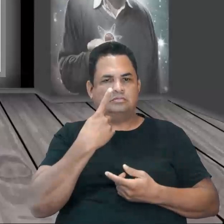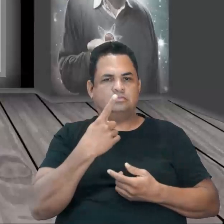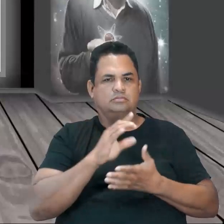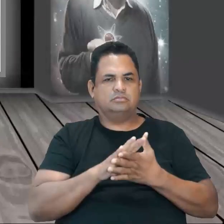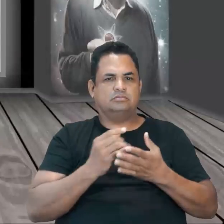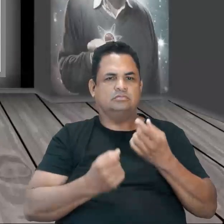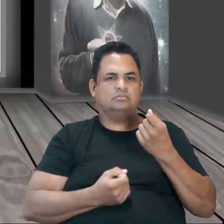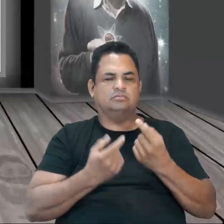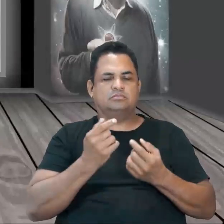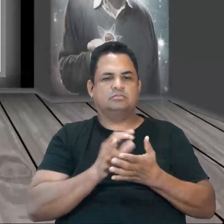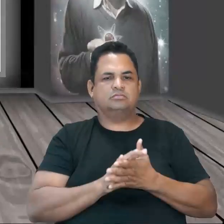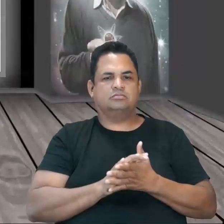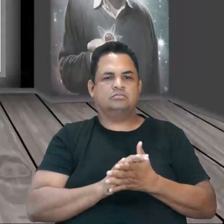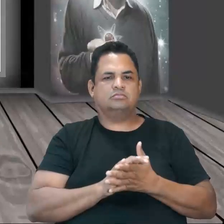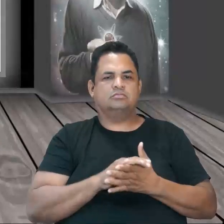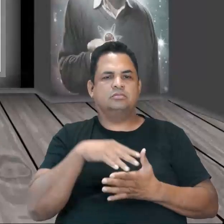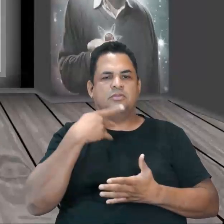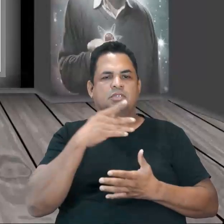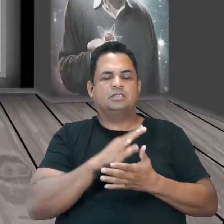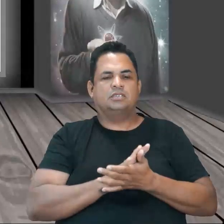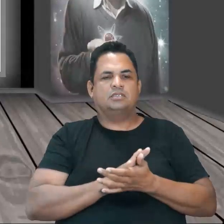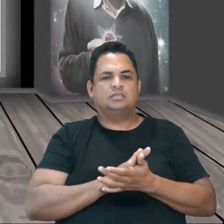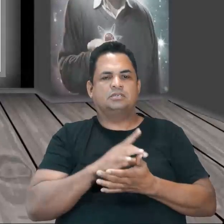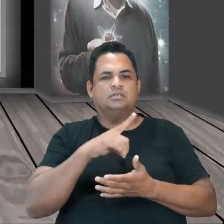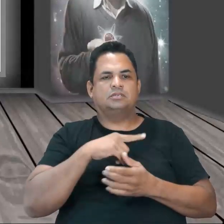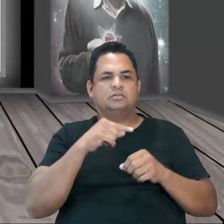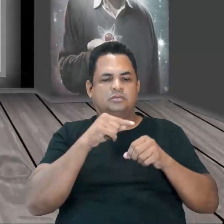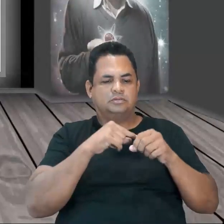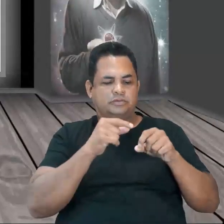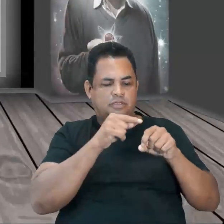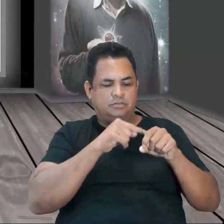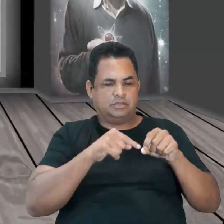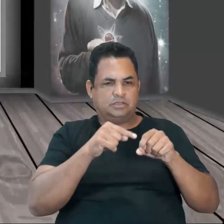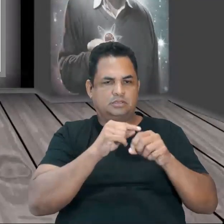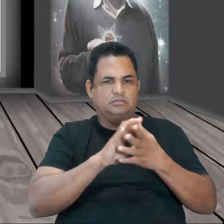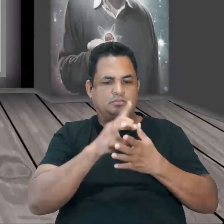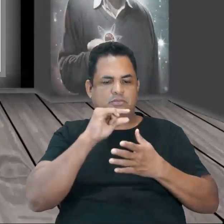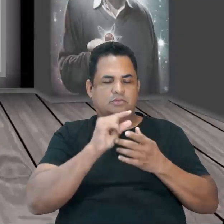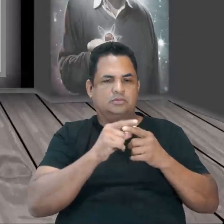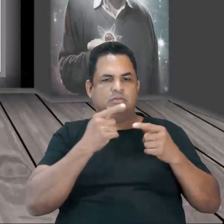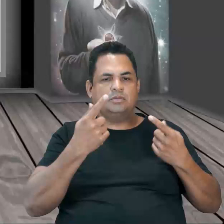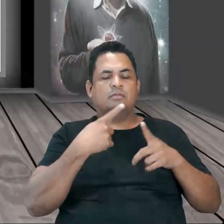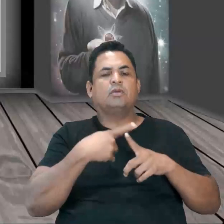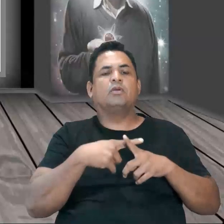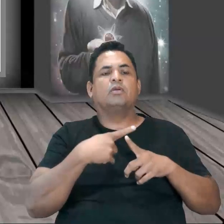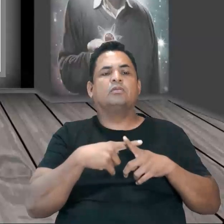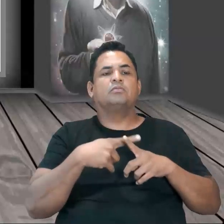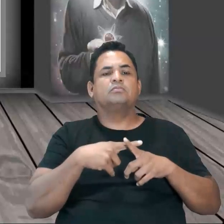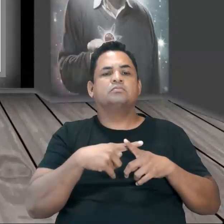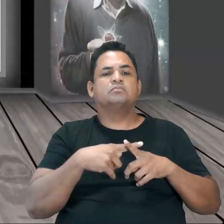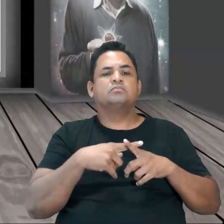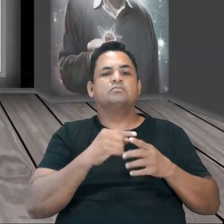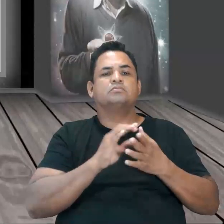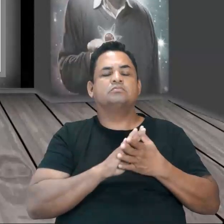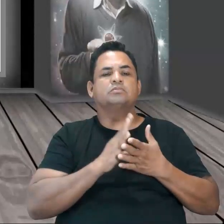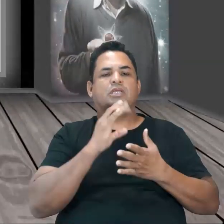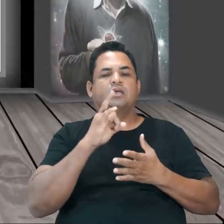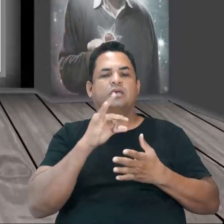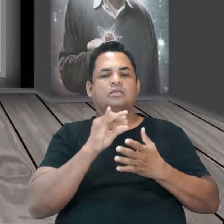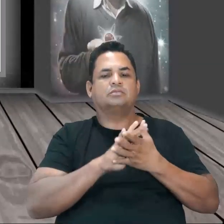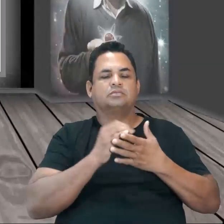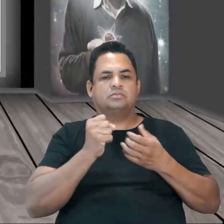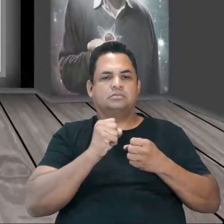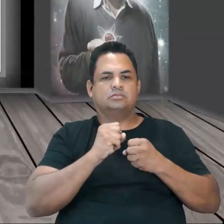como o professor Décio falou que é universitário, você tem uma esfera pequena e uma maior. Aí você pensa, mas por que isso? Porque as cargas, elas se